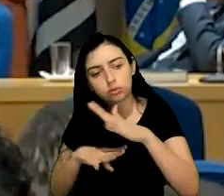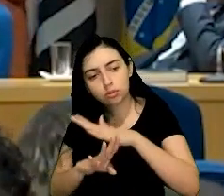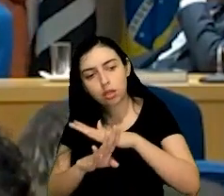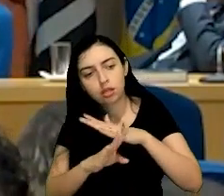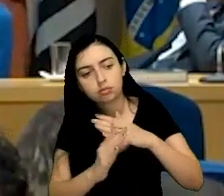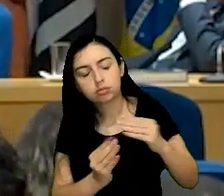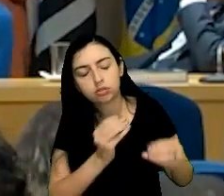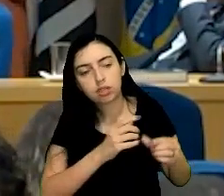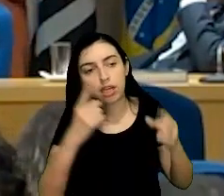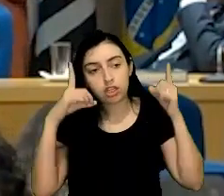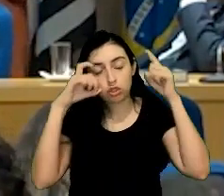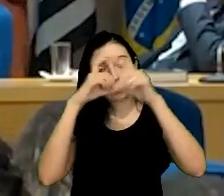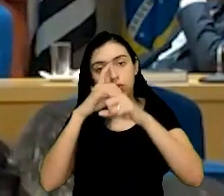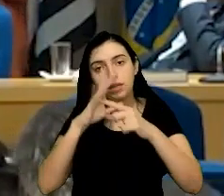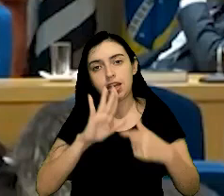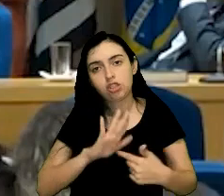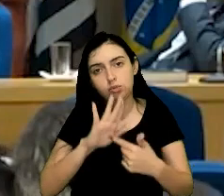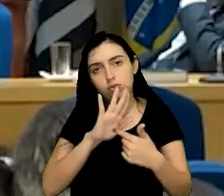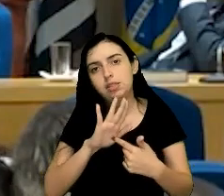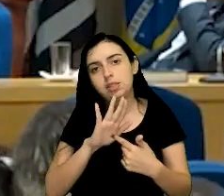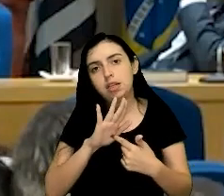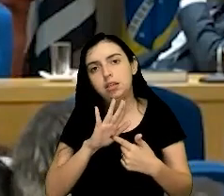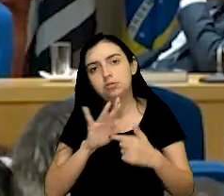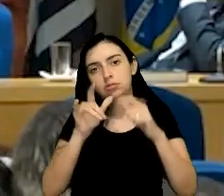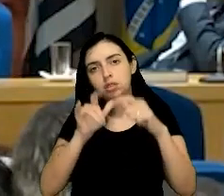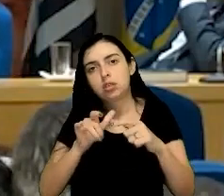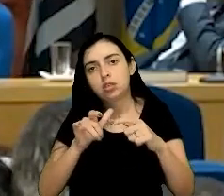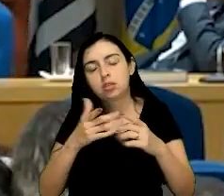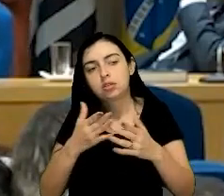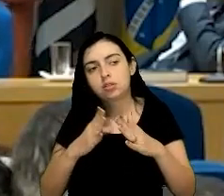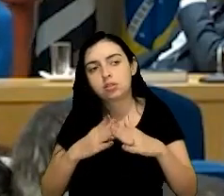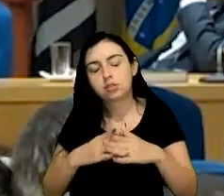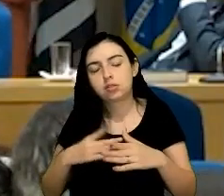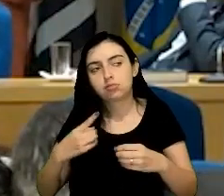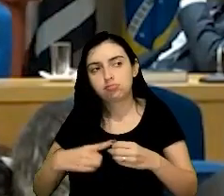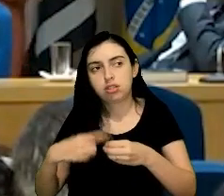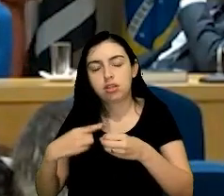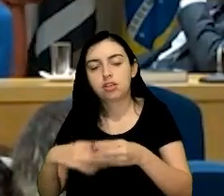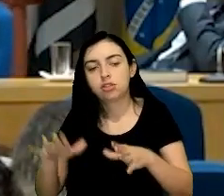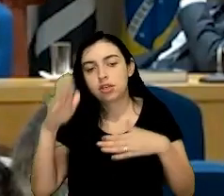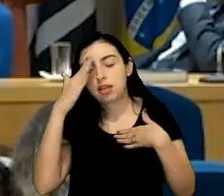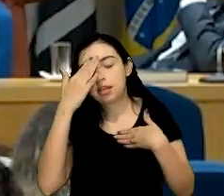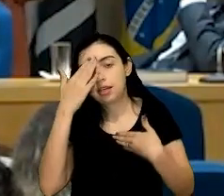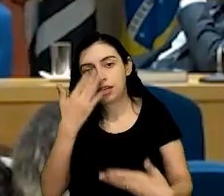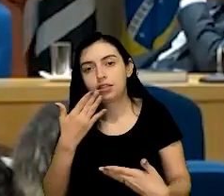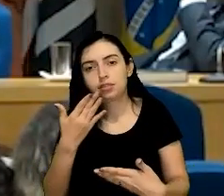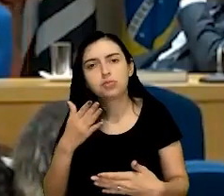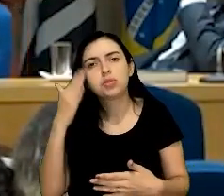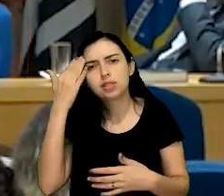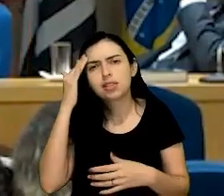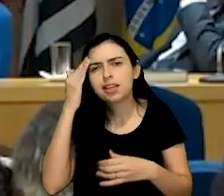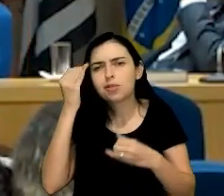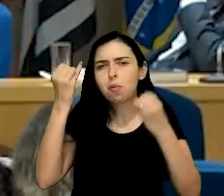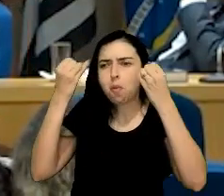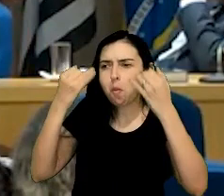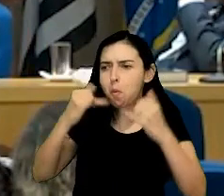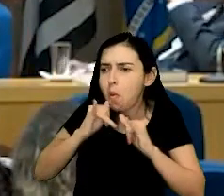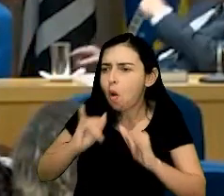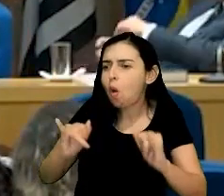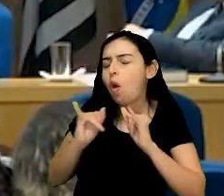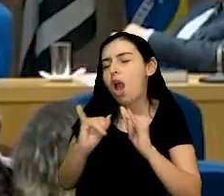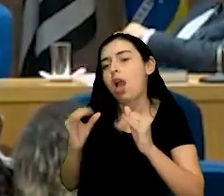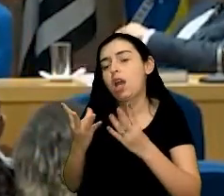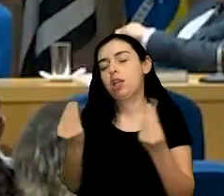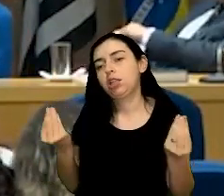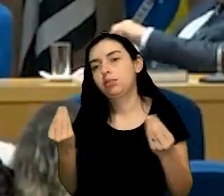se impõem nessa interiorização. Então, eu agradeço, eu sei que são várias informações, mas fico à